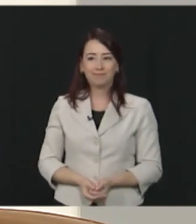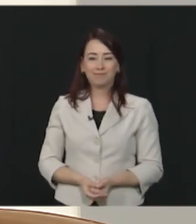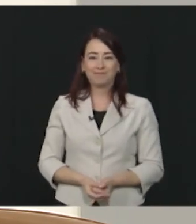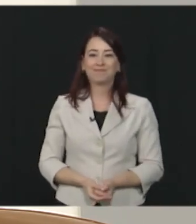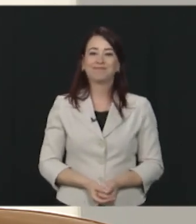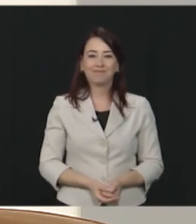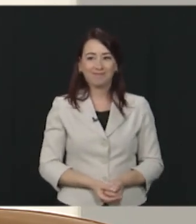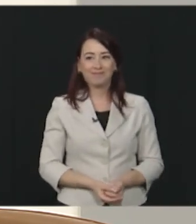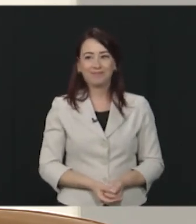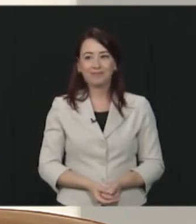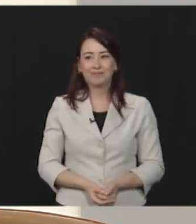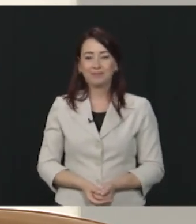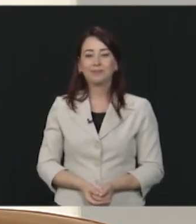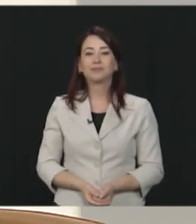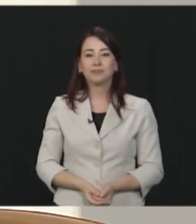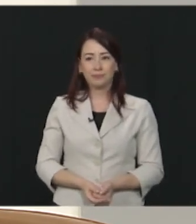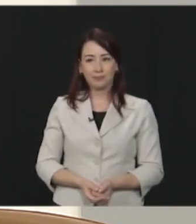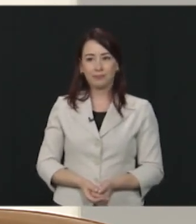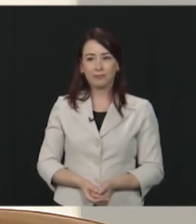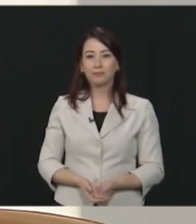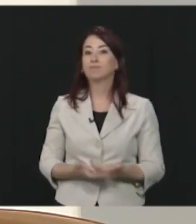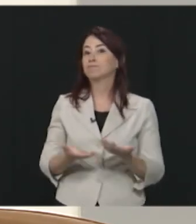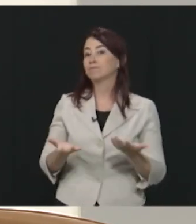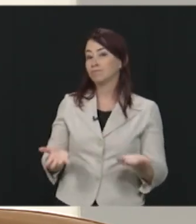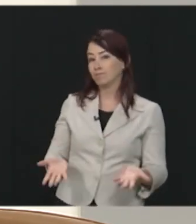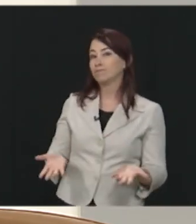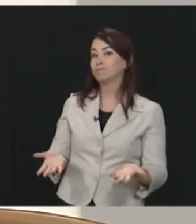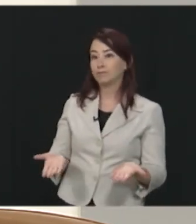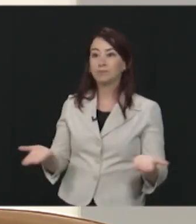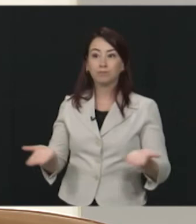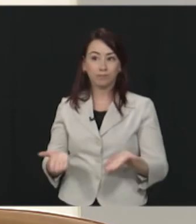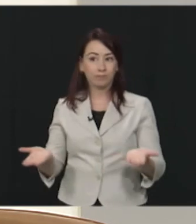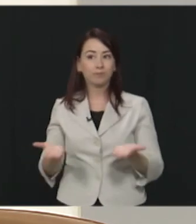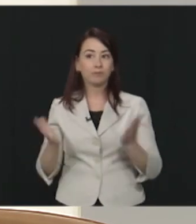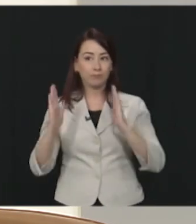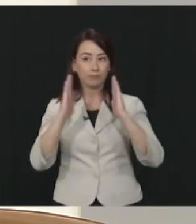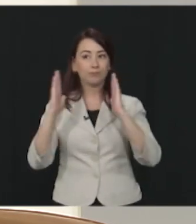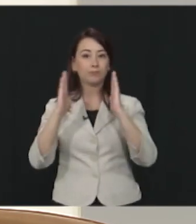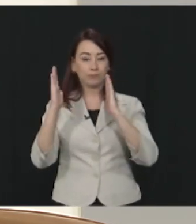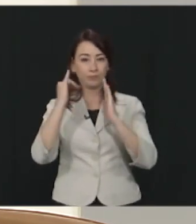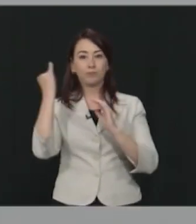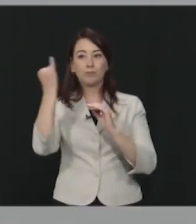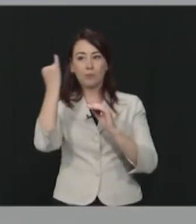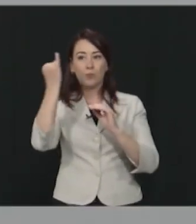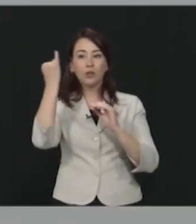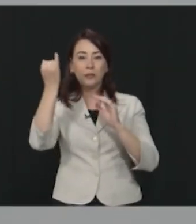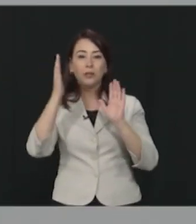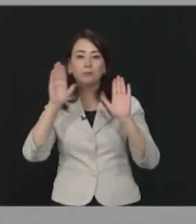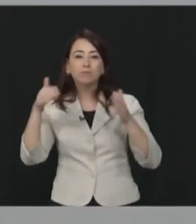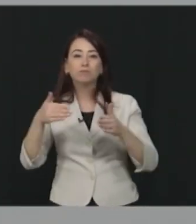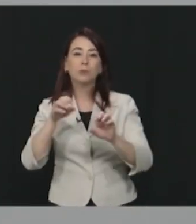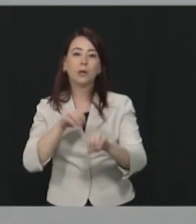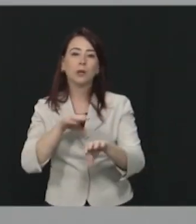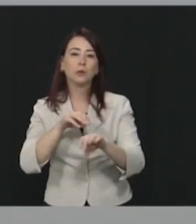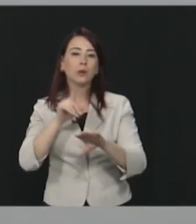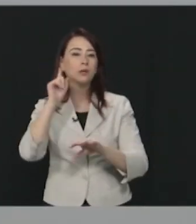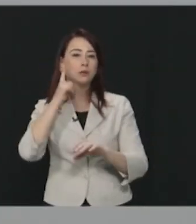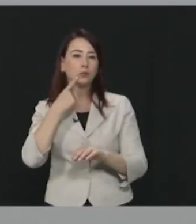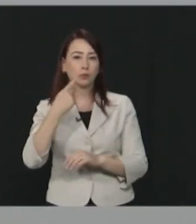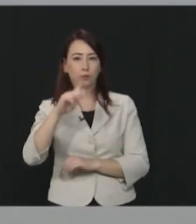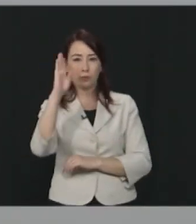Quem pode falar, Bom, Sônia? Patrícia, é um momento importante em se tratando da educação de surdos no Brasil.